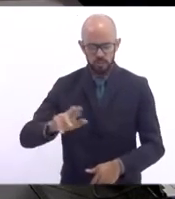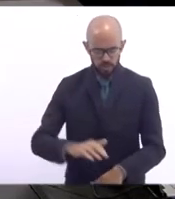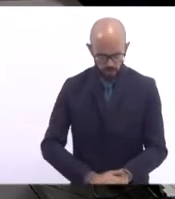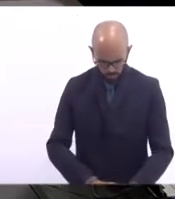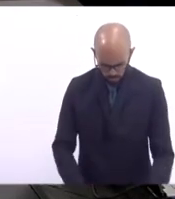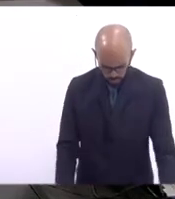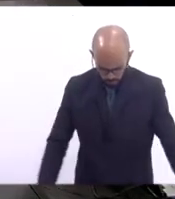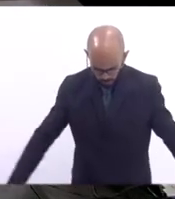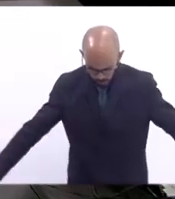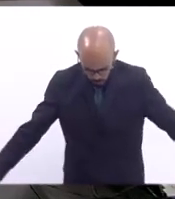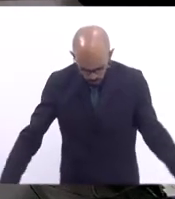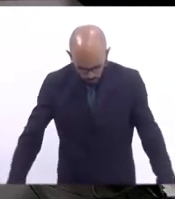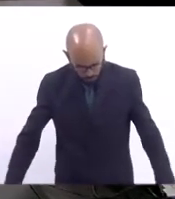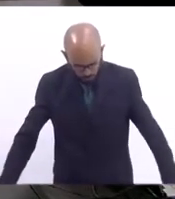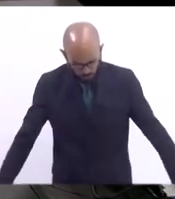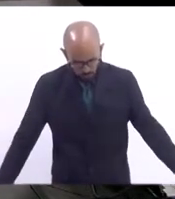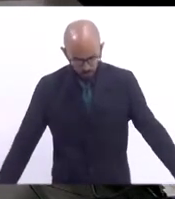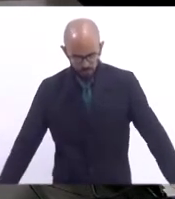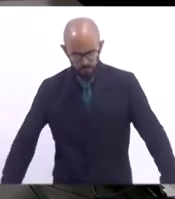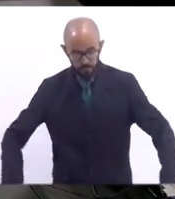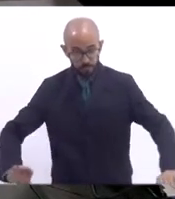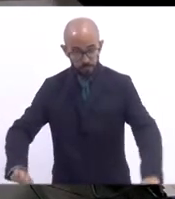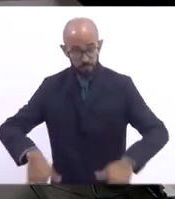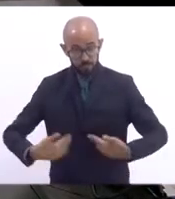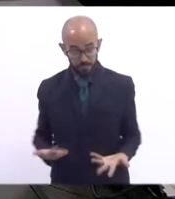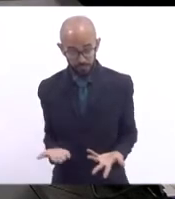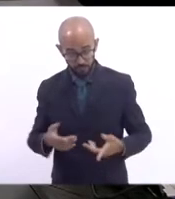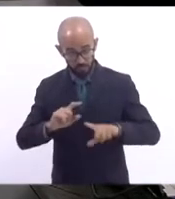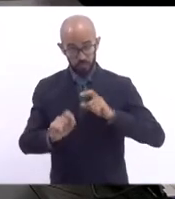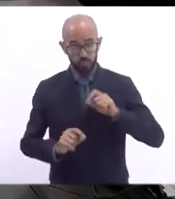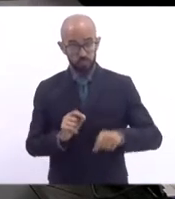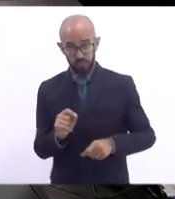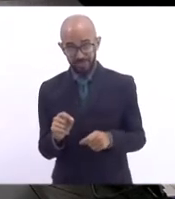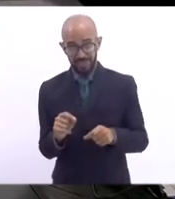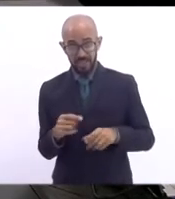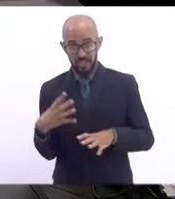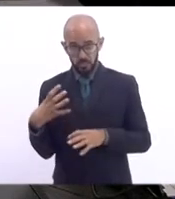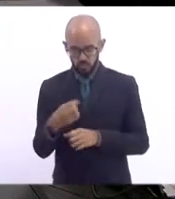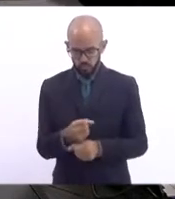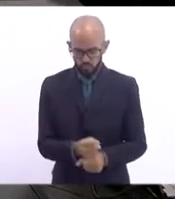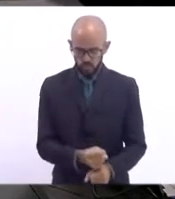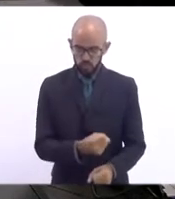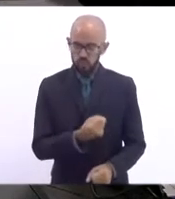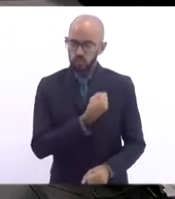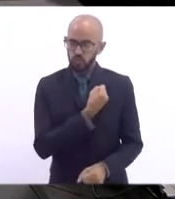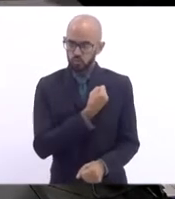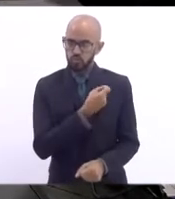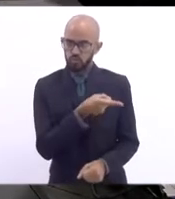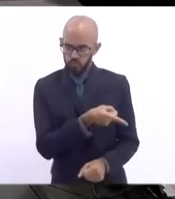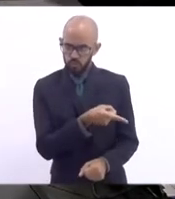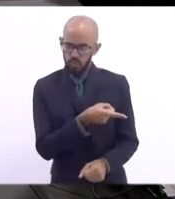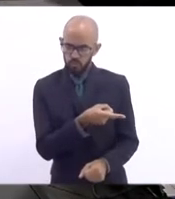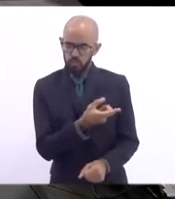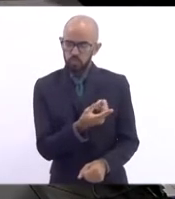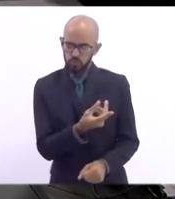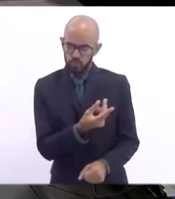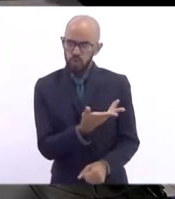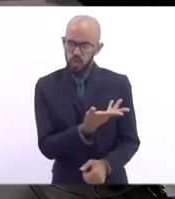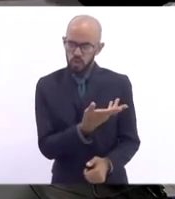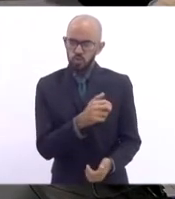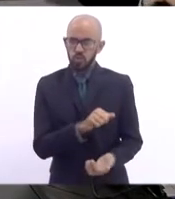o bom então é esses grandes números o podem fazer o quê